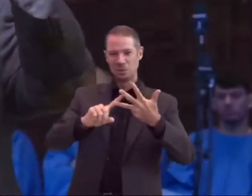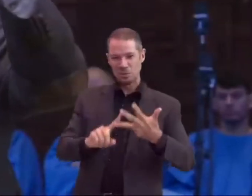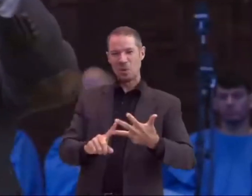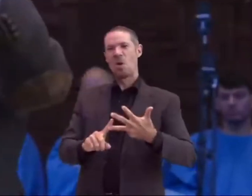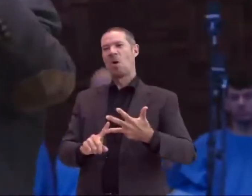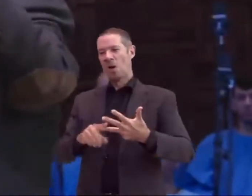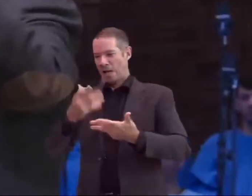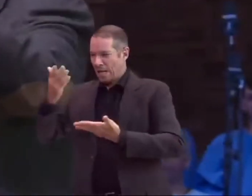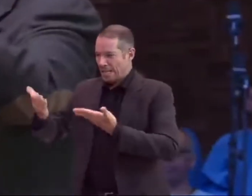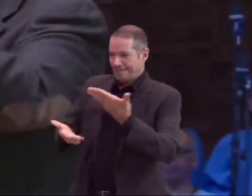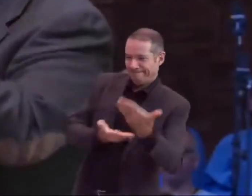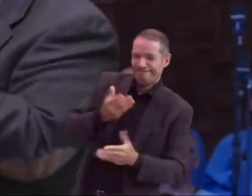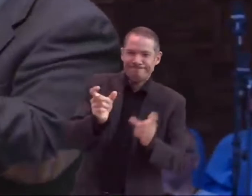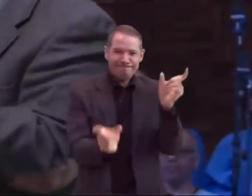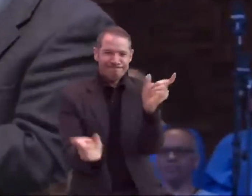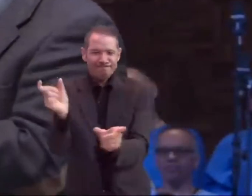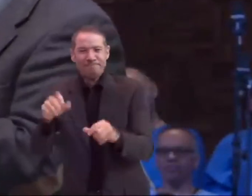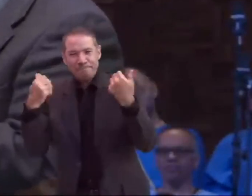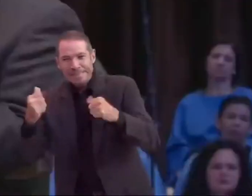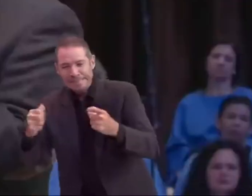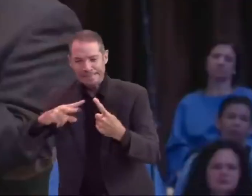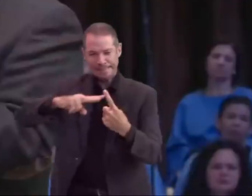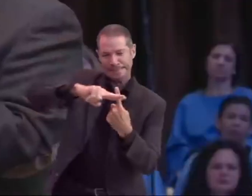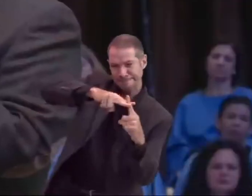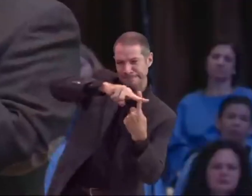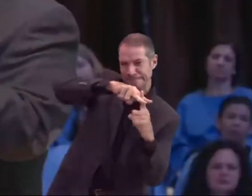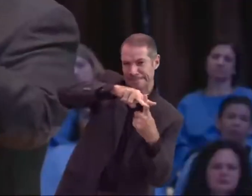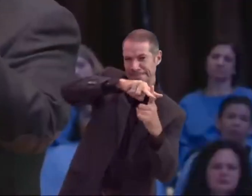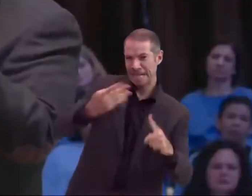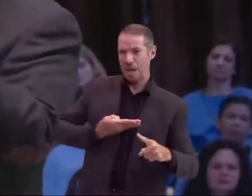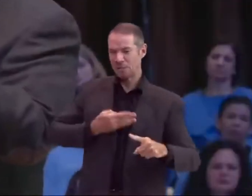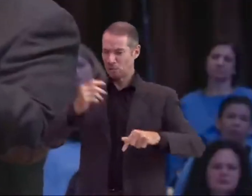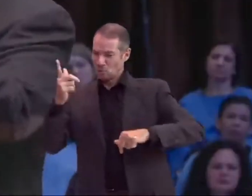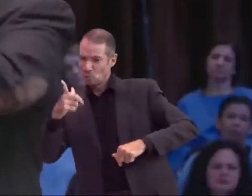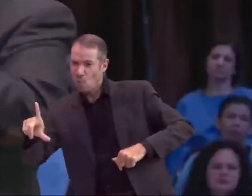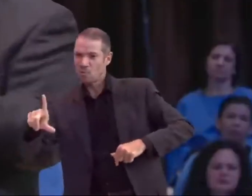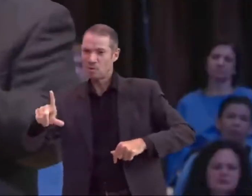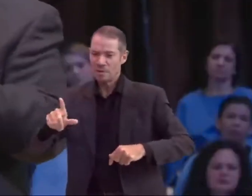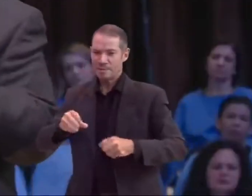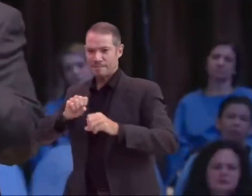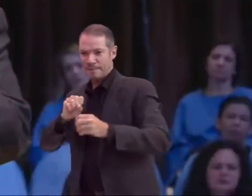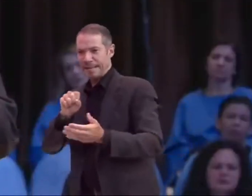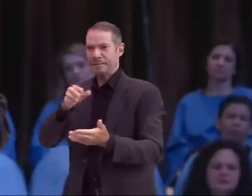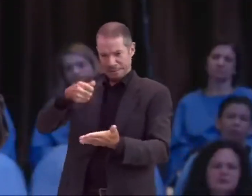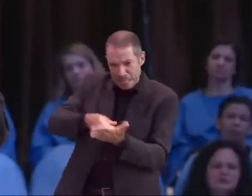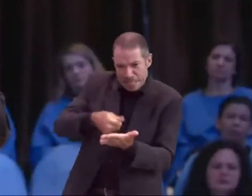sobre relacionamentos que precisam ser consertados, vai repreender e vai